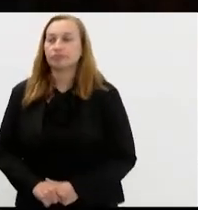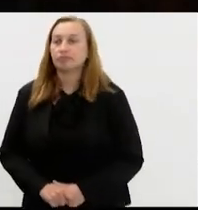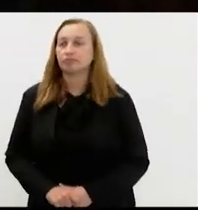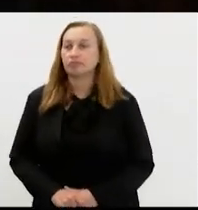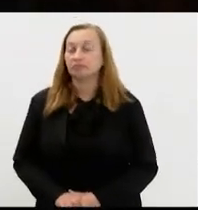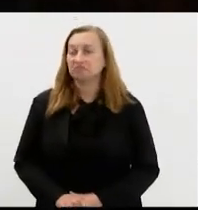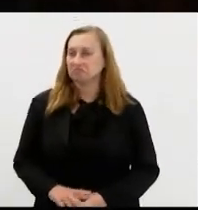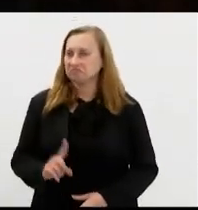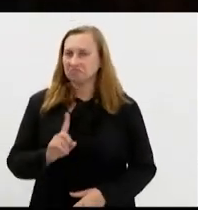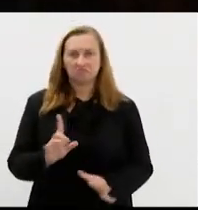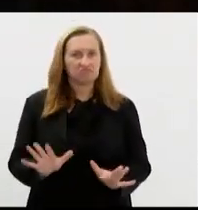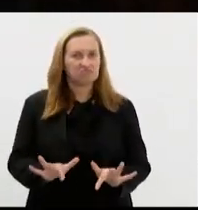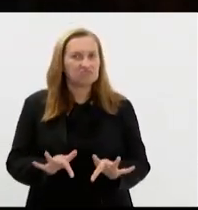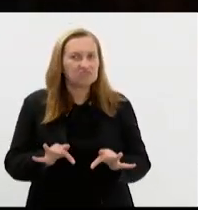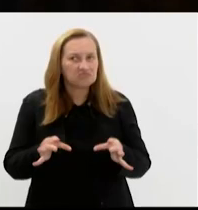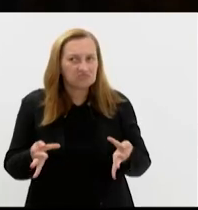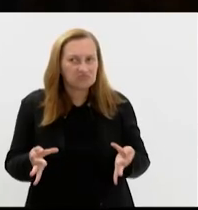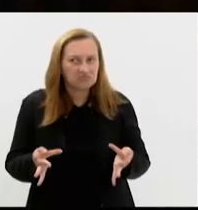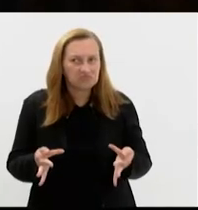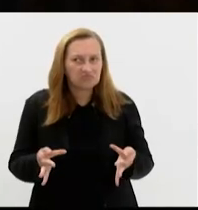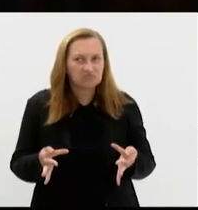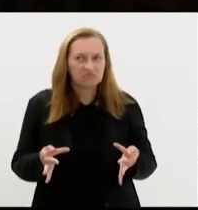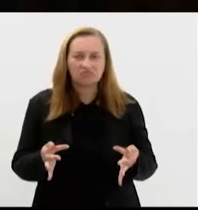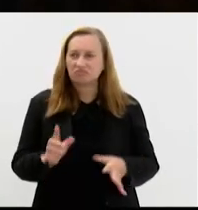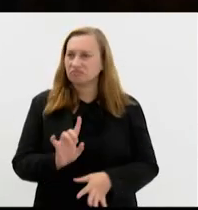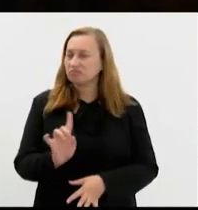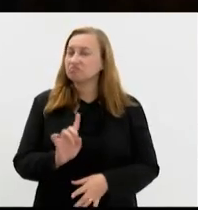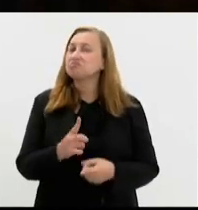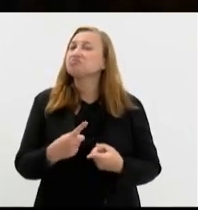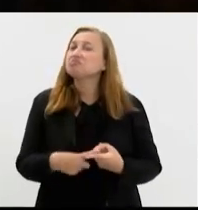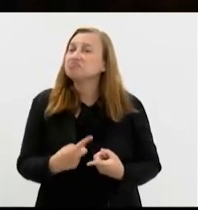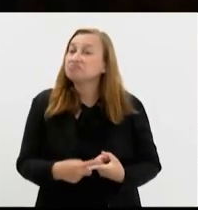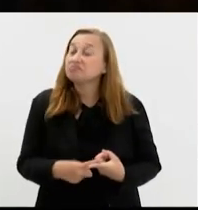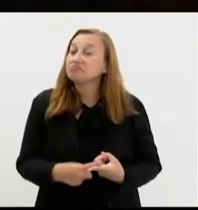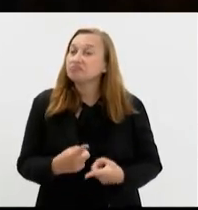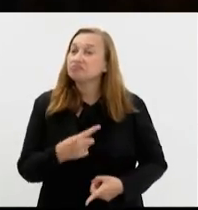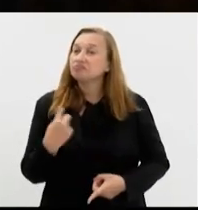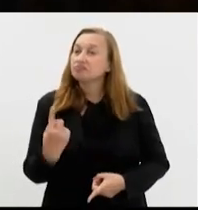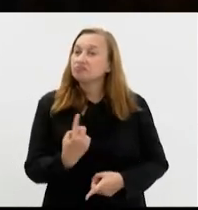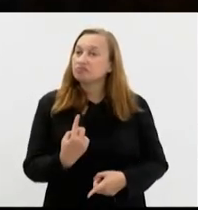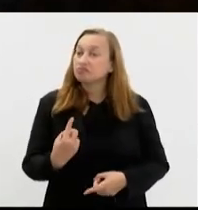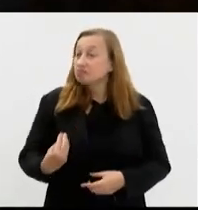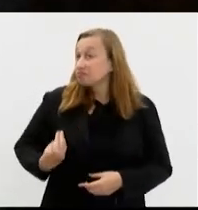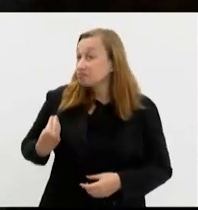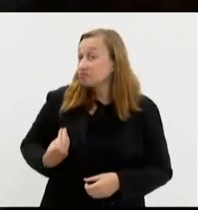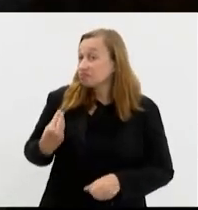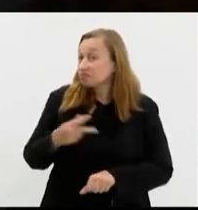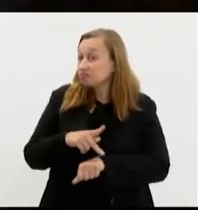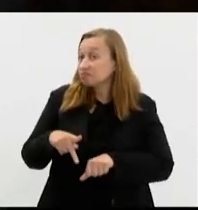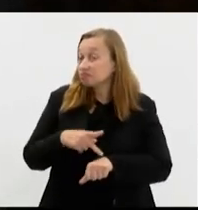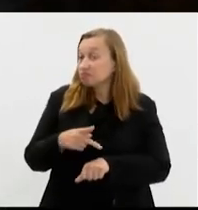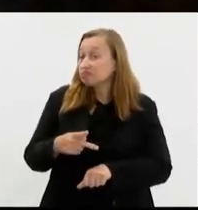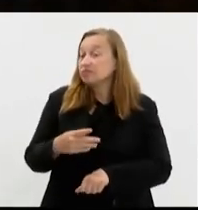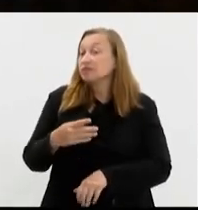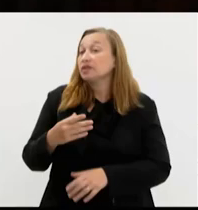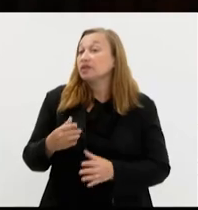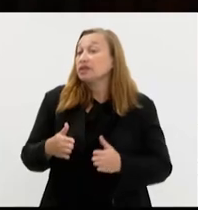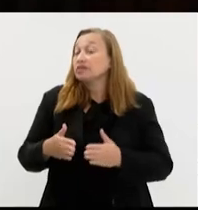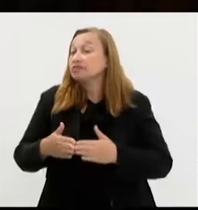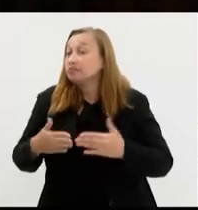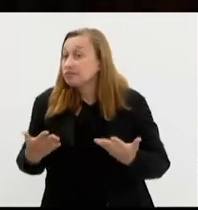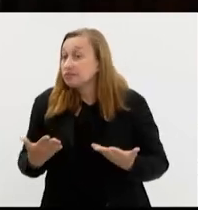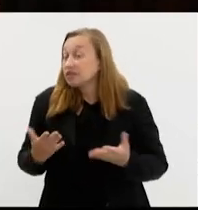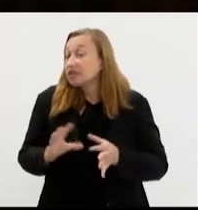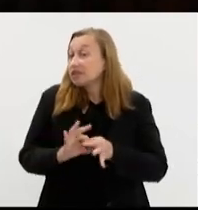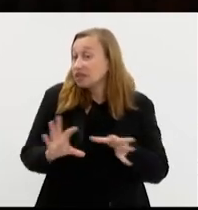são tão simples assim não é pom pom queijo queijo e por quê Porque nós estamos num país que permite a reeleição ou seja nós